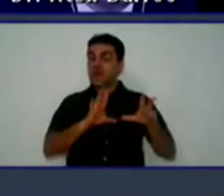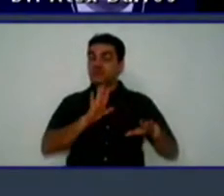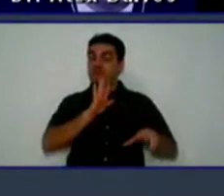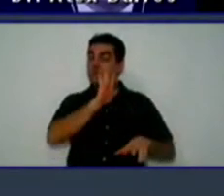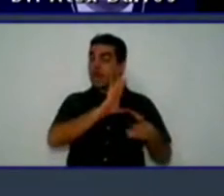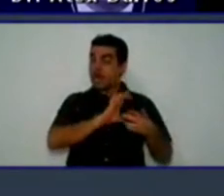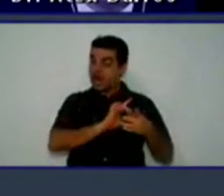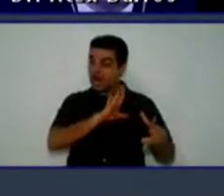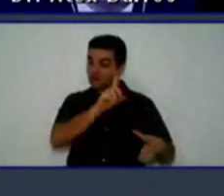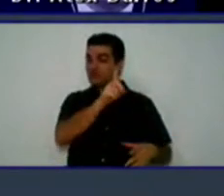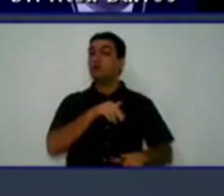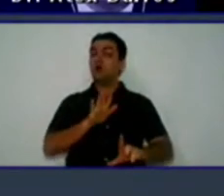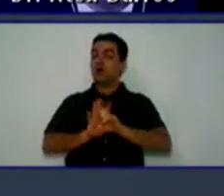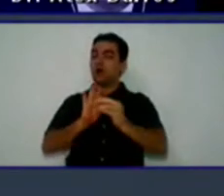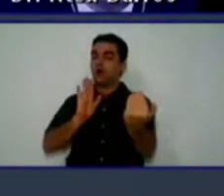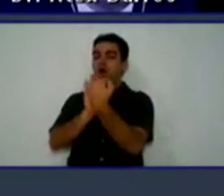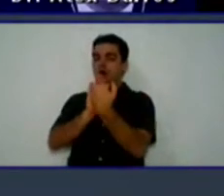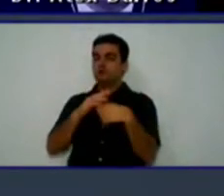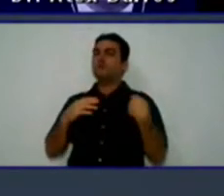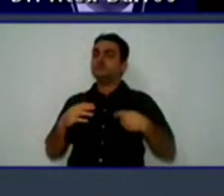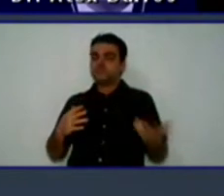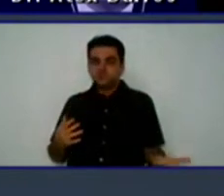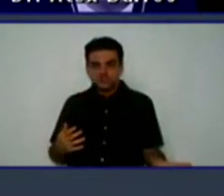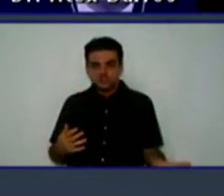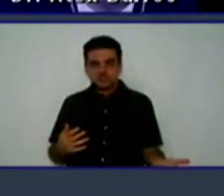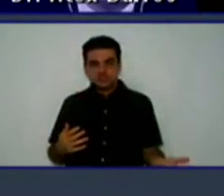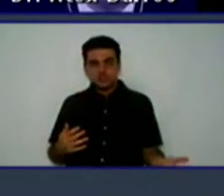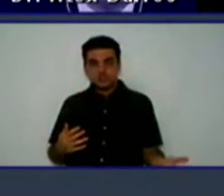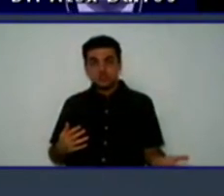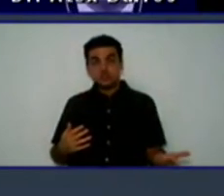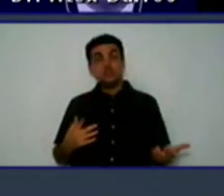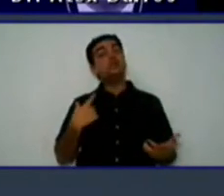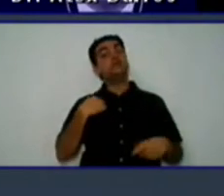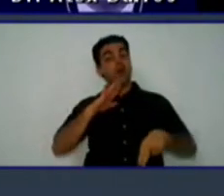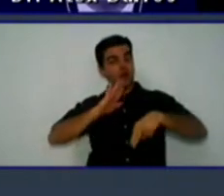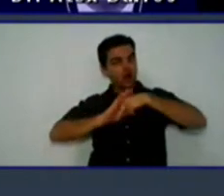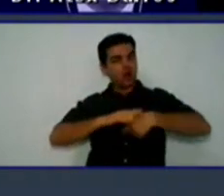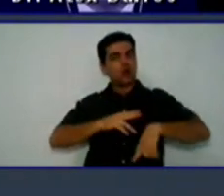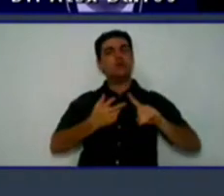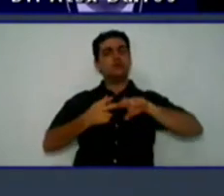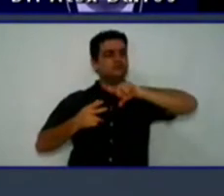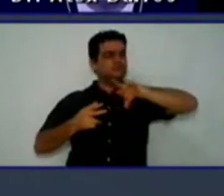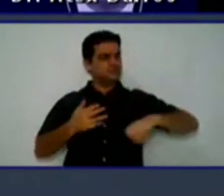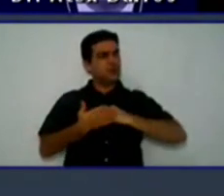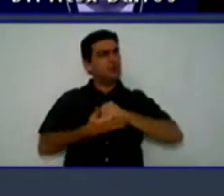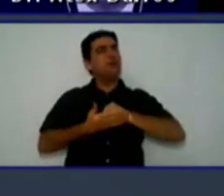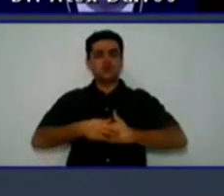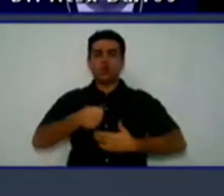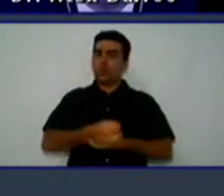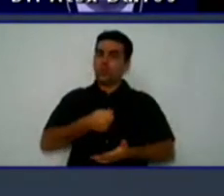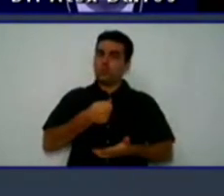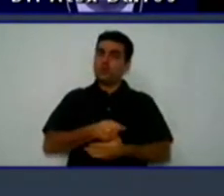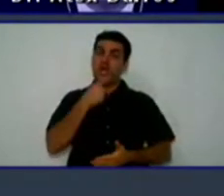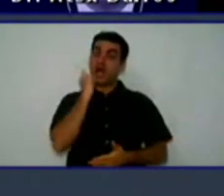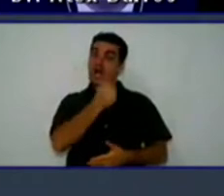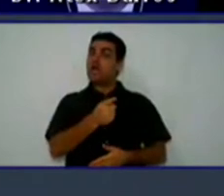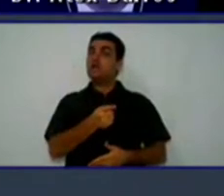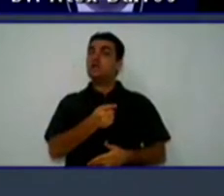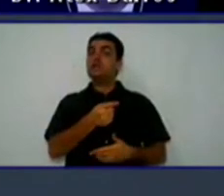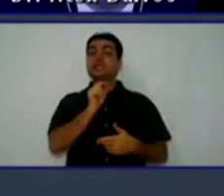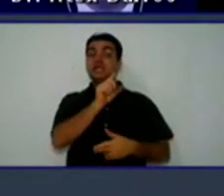mitigada por todas as normas, todos os preceitos que obrigam a qualquer um